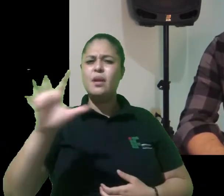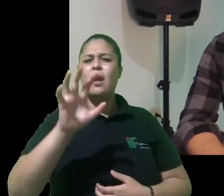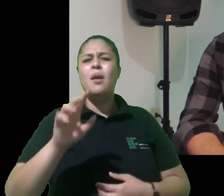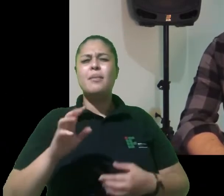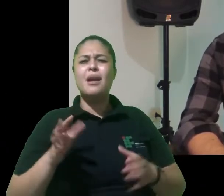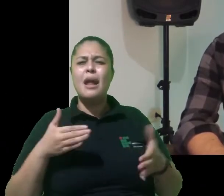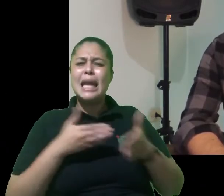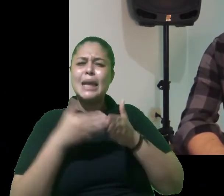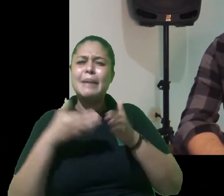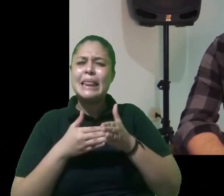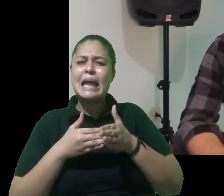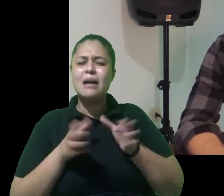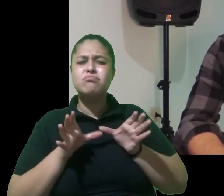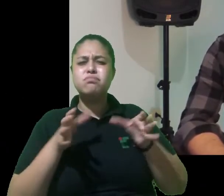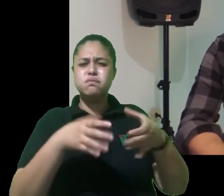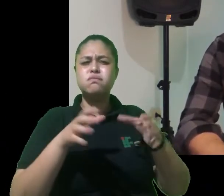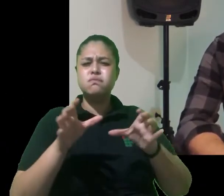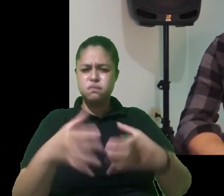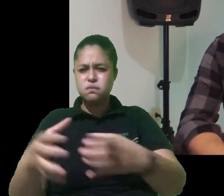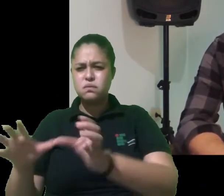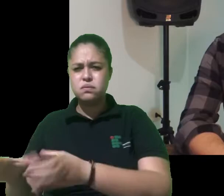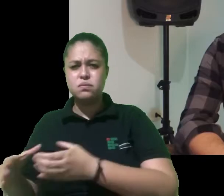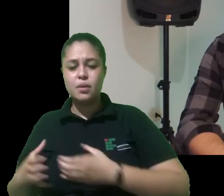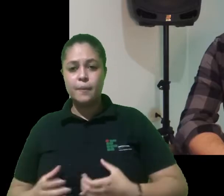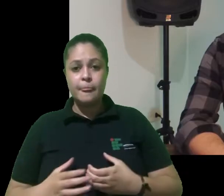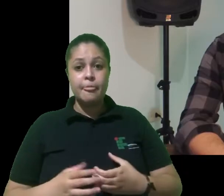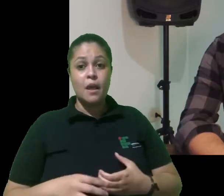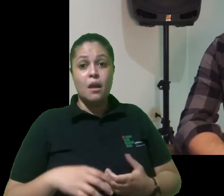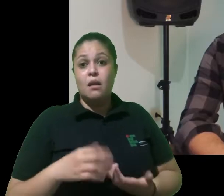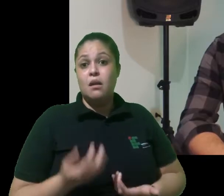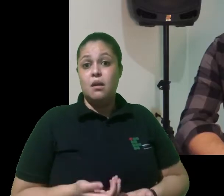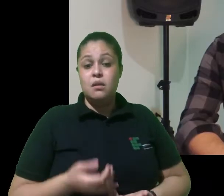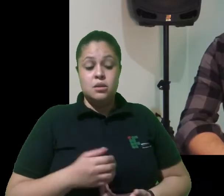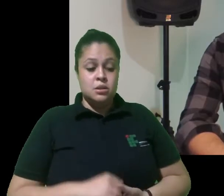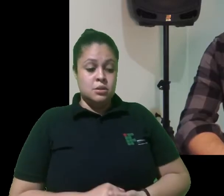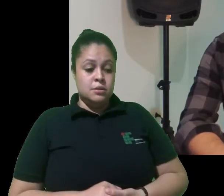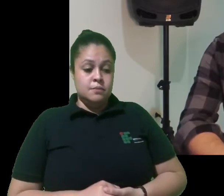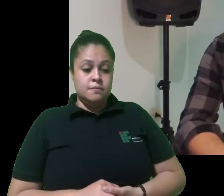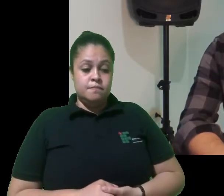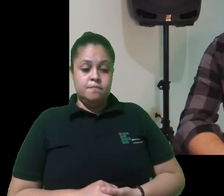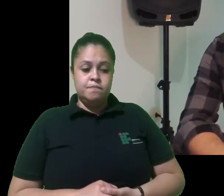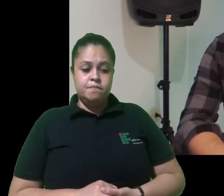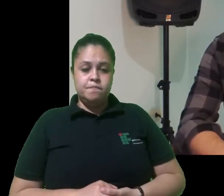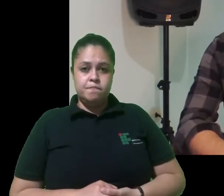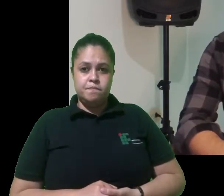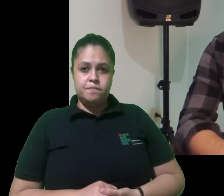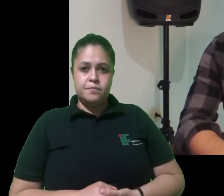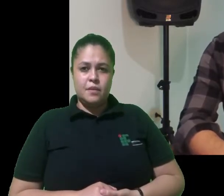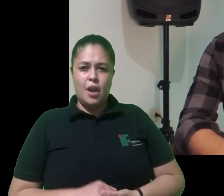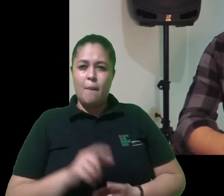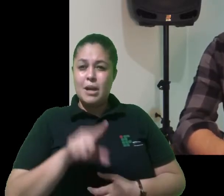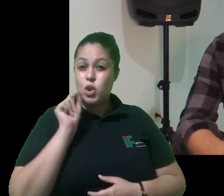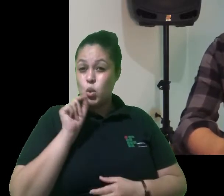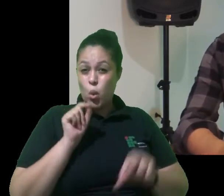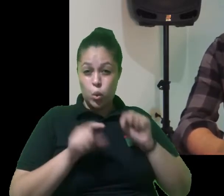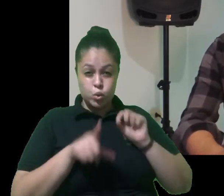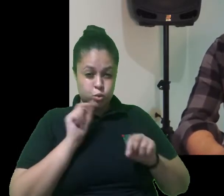certo recorte, ou seja, um certo, vamos dizer, uma